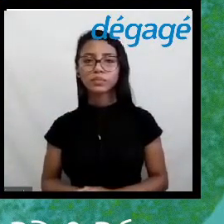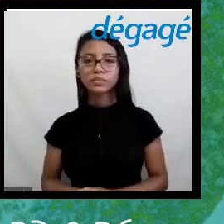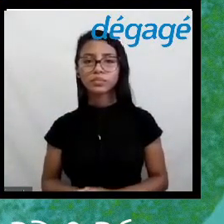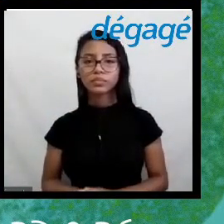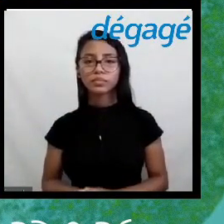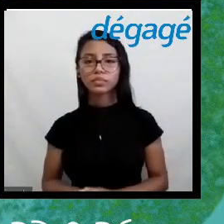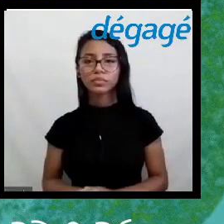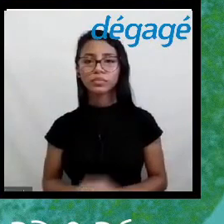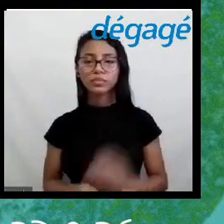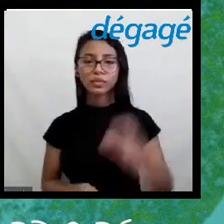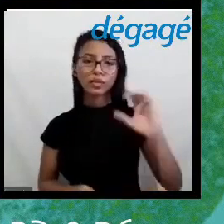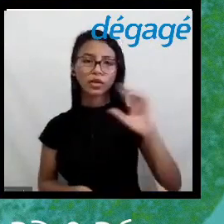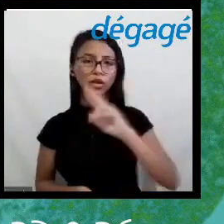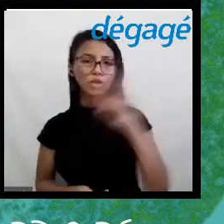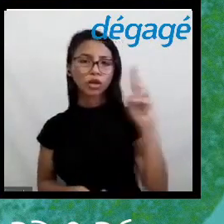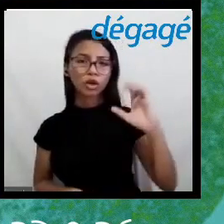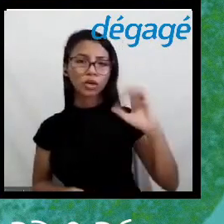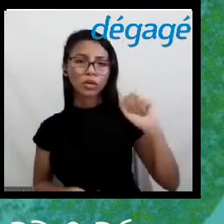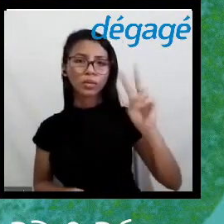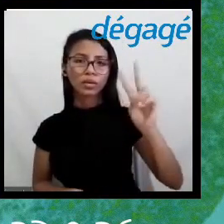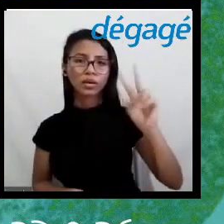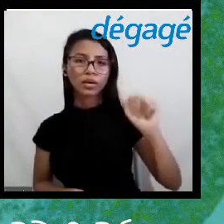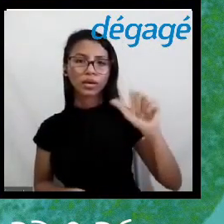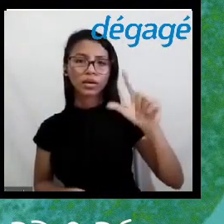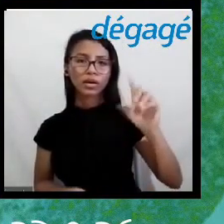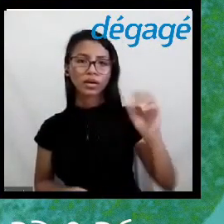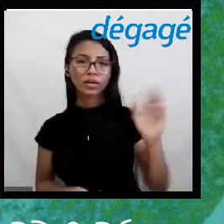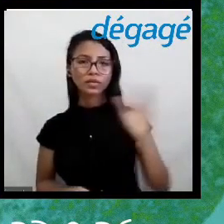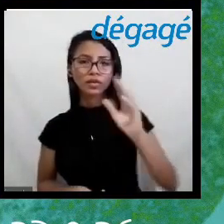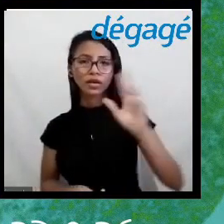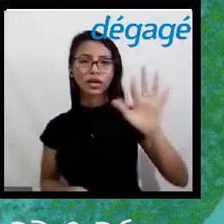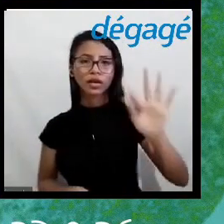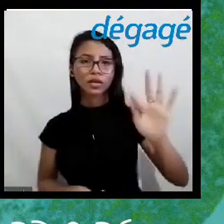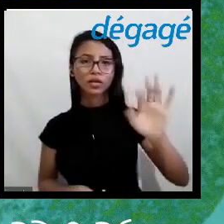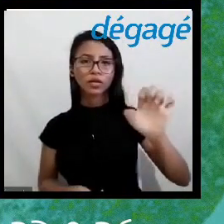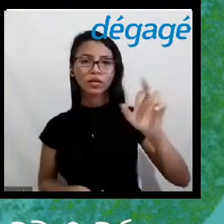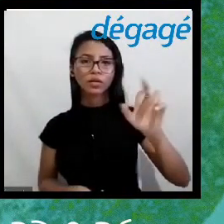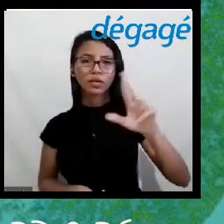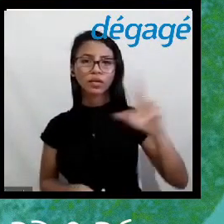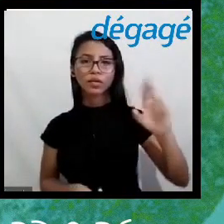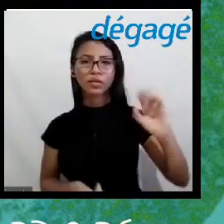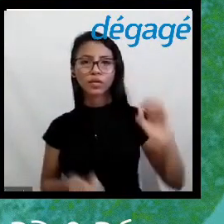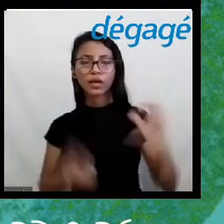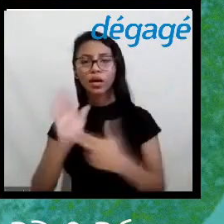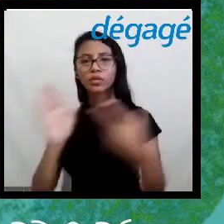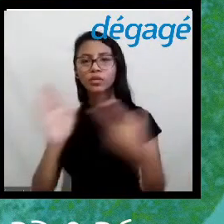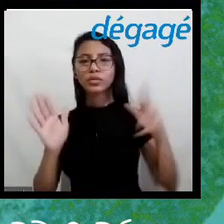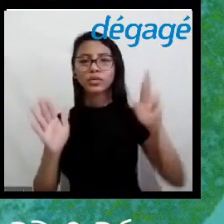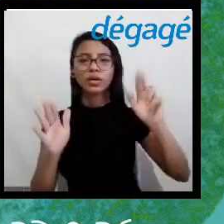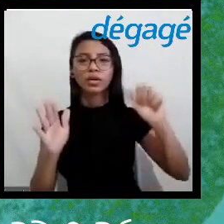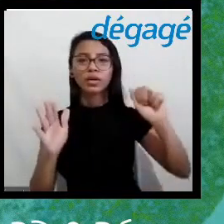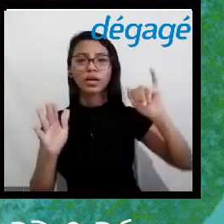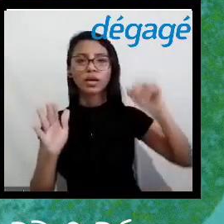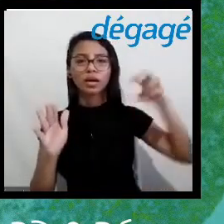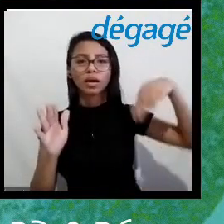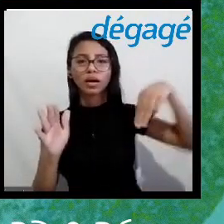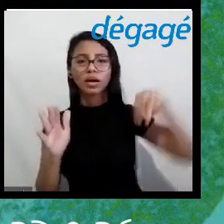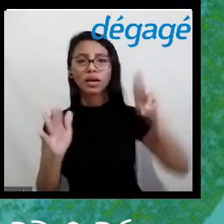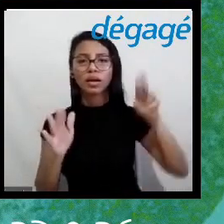Cavalo Ferro, que é de Raimundo Lopes e Ricardo Figueiredo Bezerra.